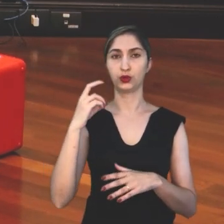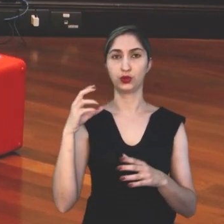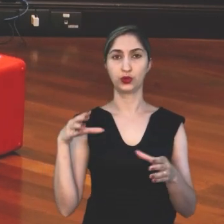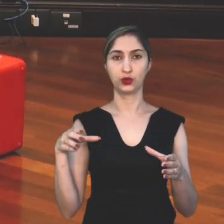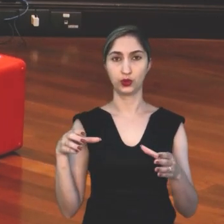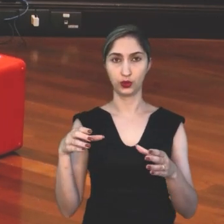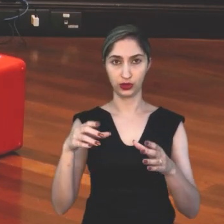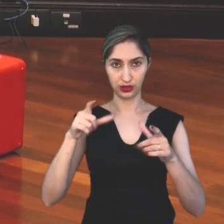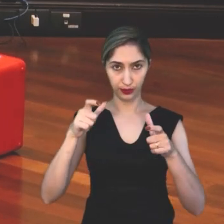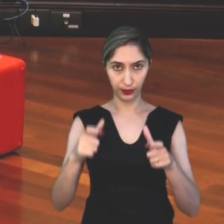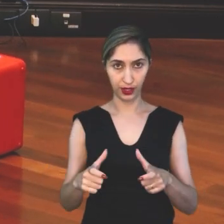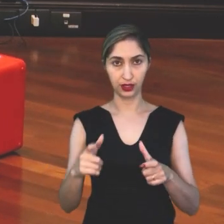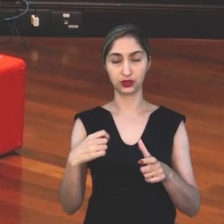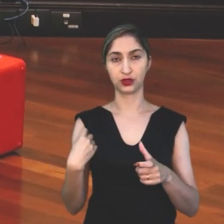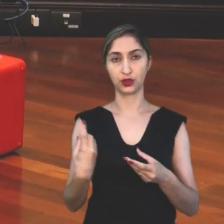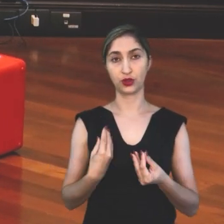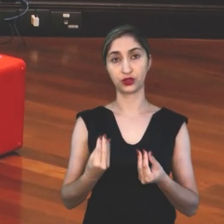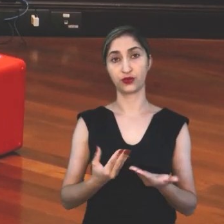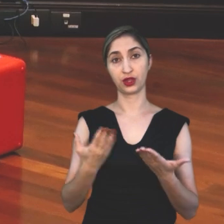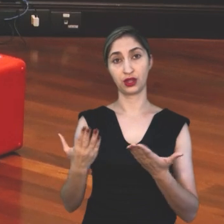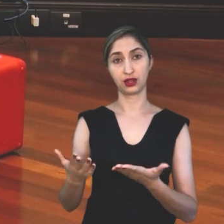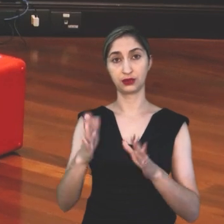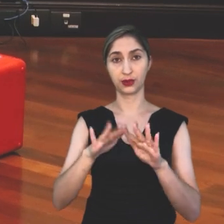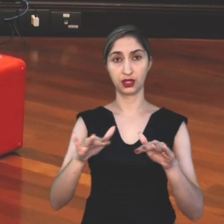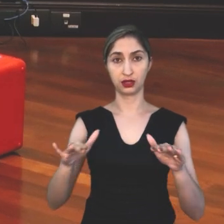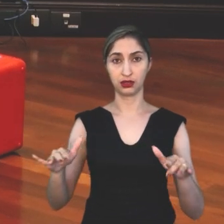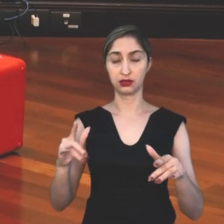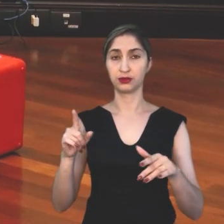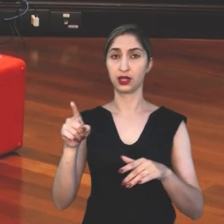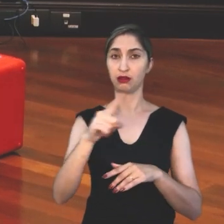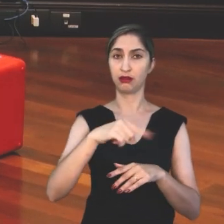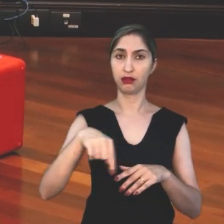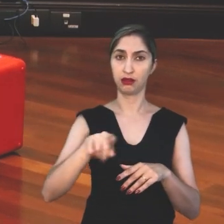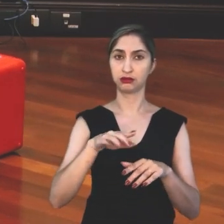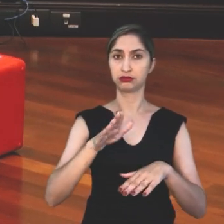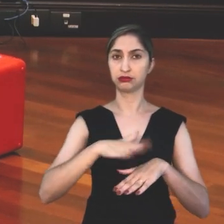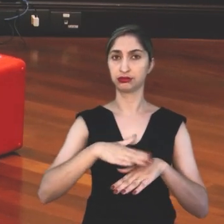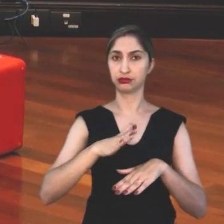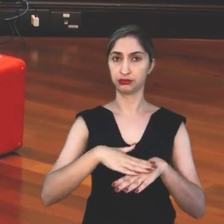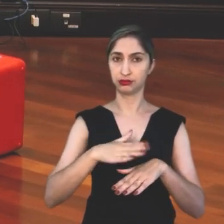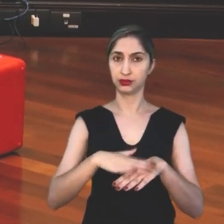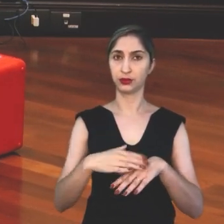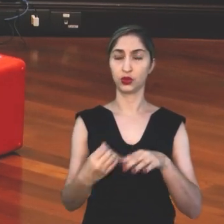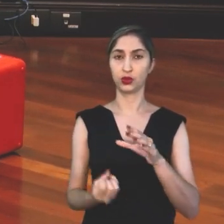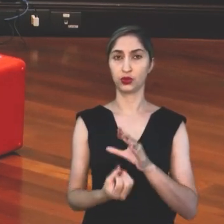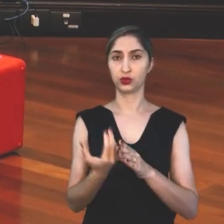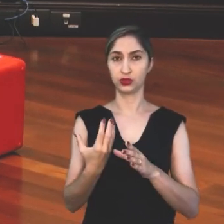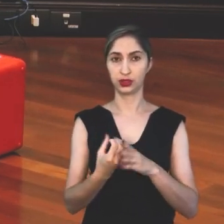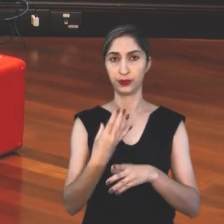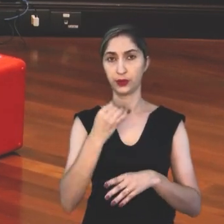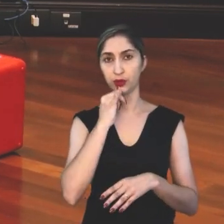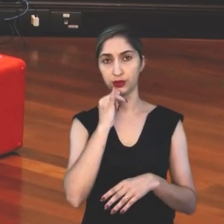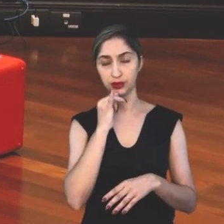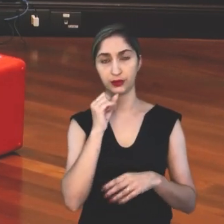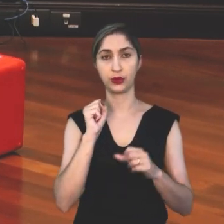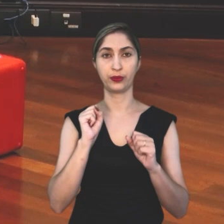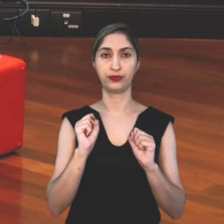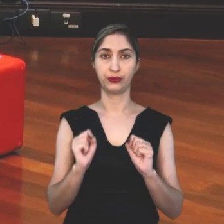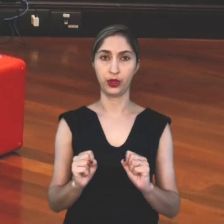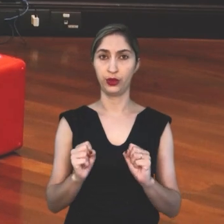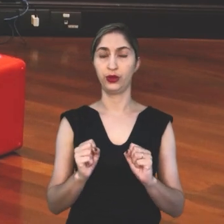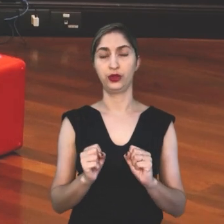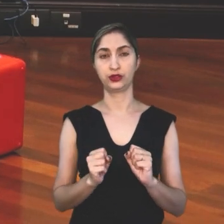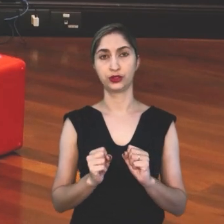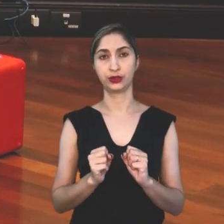diversidade do continente, dessa cultura do continente, e a gente consegue trazer para as crianças também como materialidade para elas produzirem,